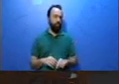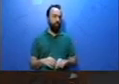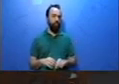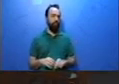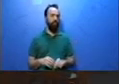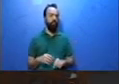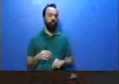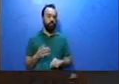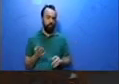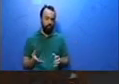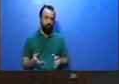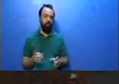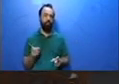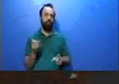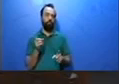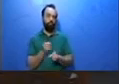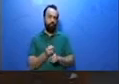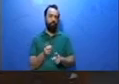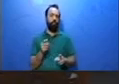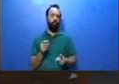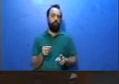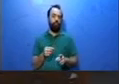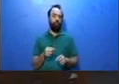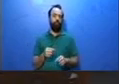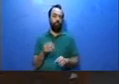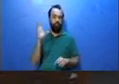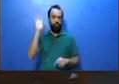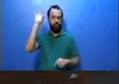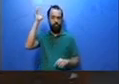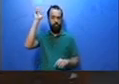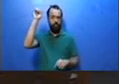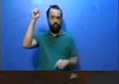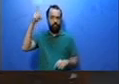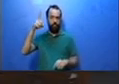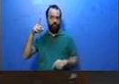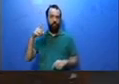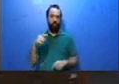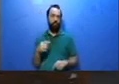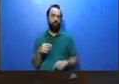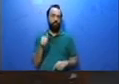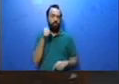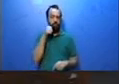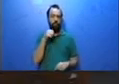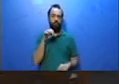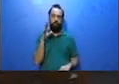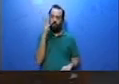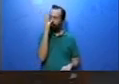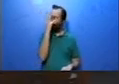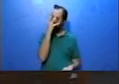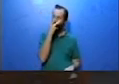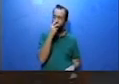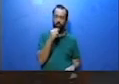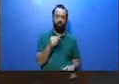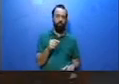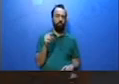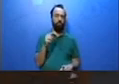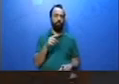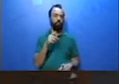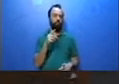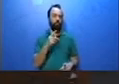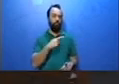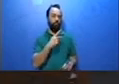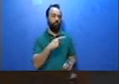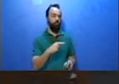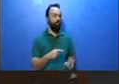ideia. Até encontrar uma lâmpada feminina bem bonitinha, que diz que ele não é